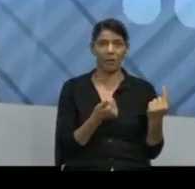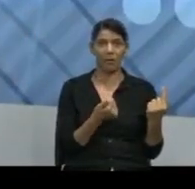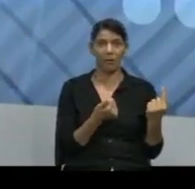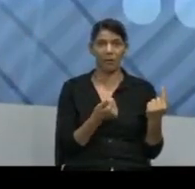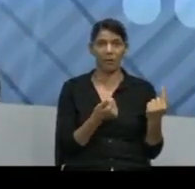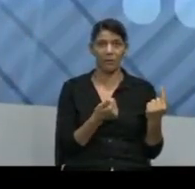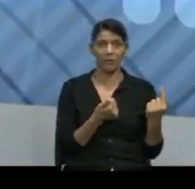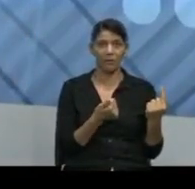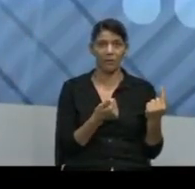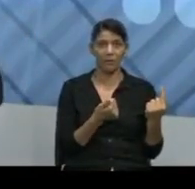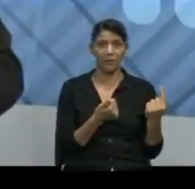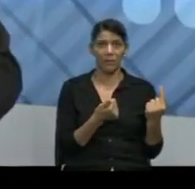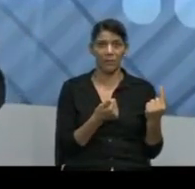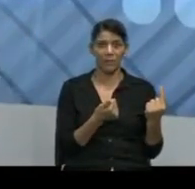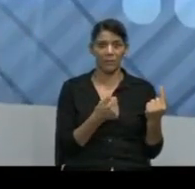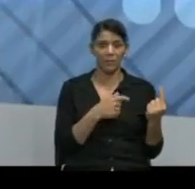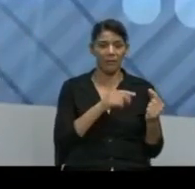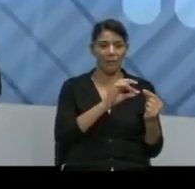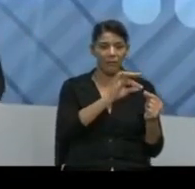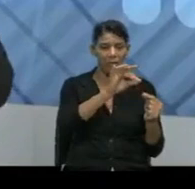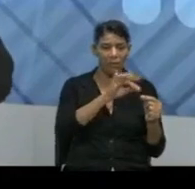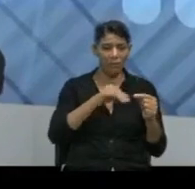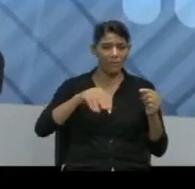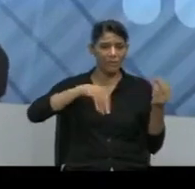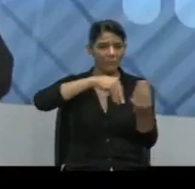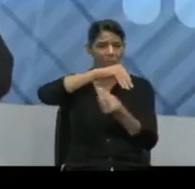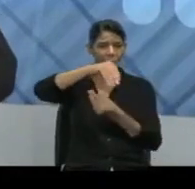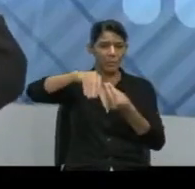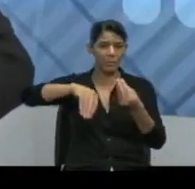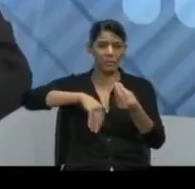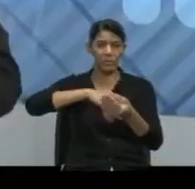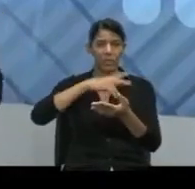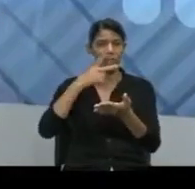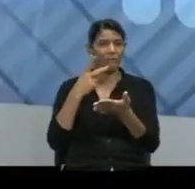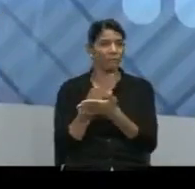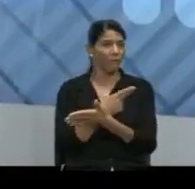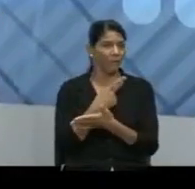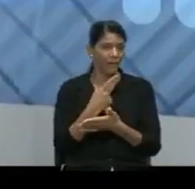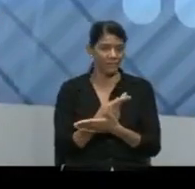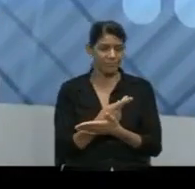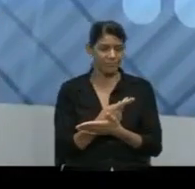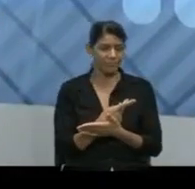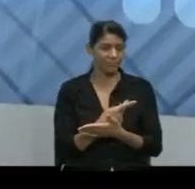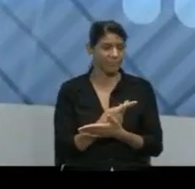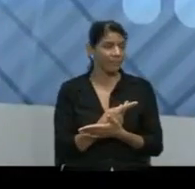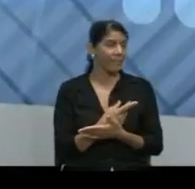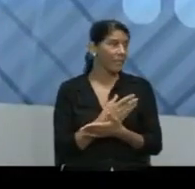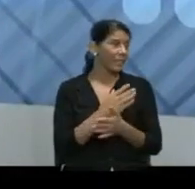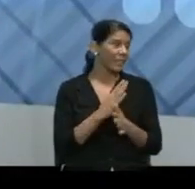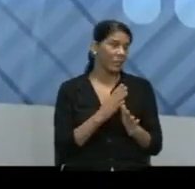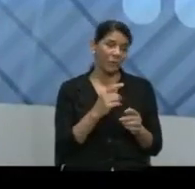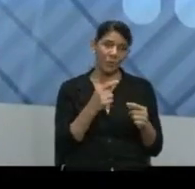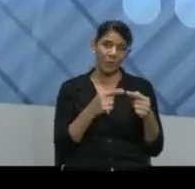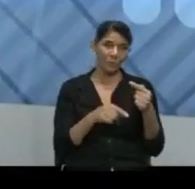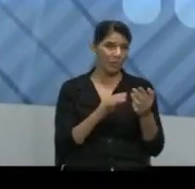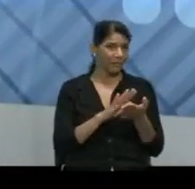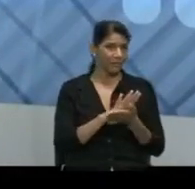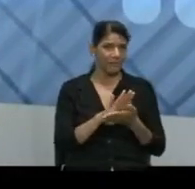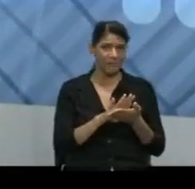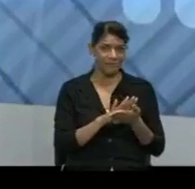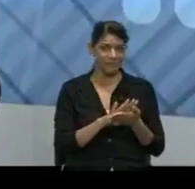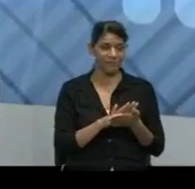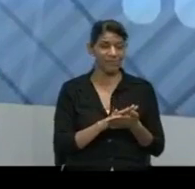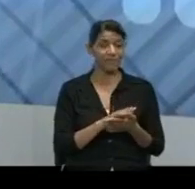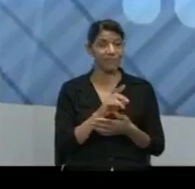Não, vocês vão fazer um bolo louco, vai levar um erro ali adiante que vai virar uma loucura aquilo, não vai bater nada com nada,